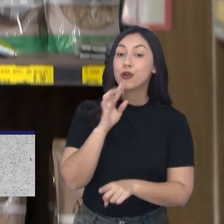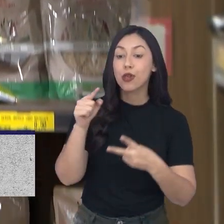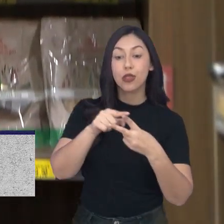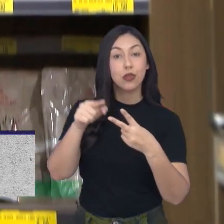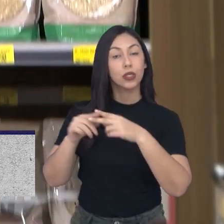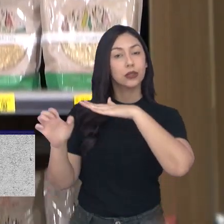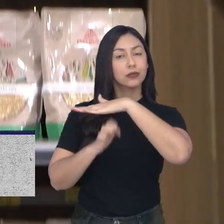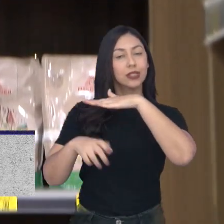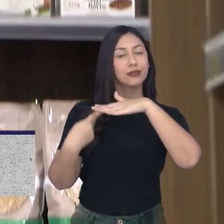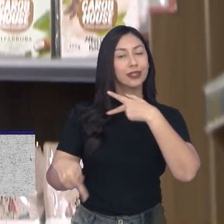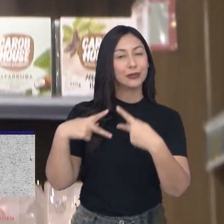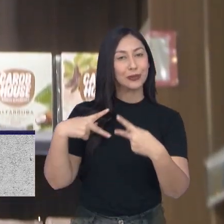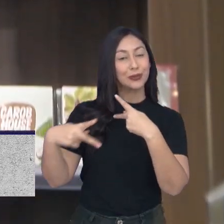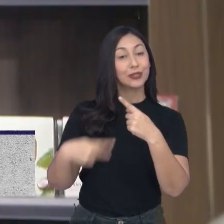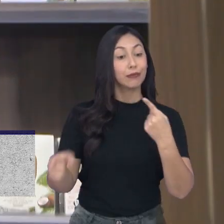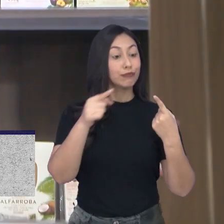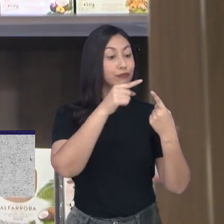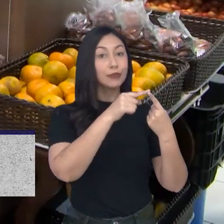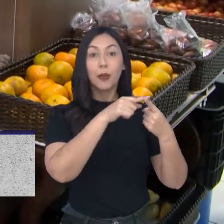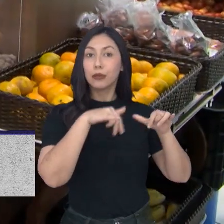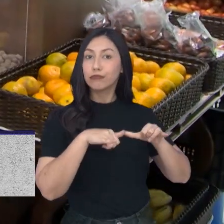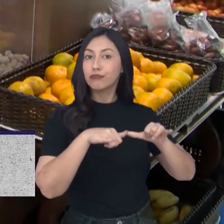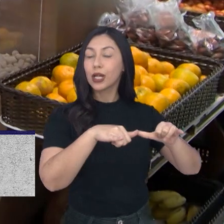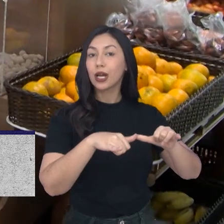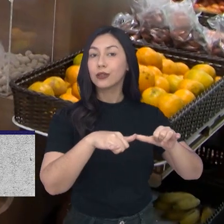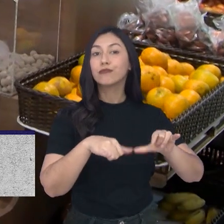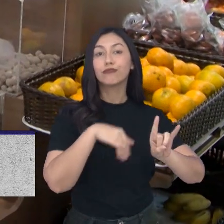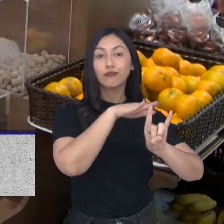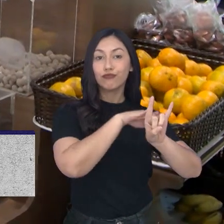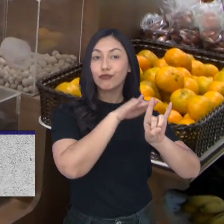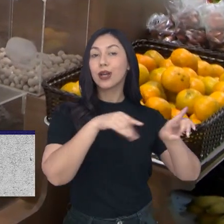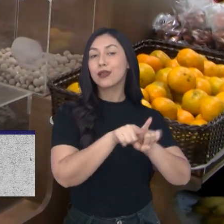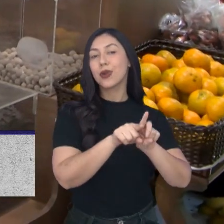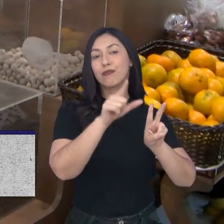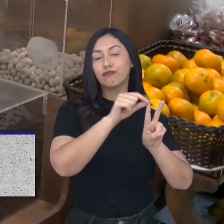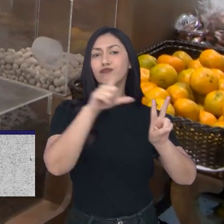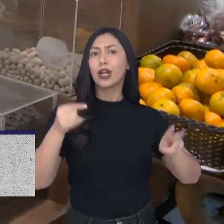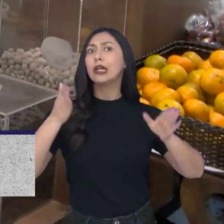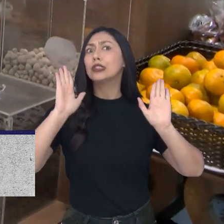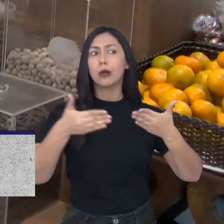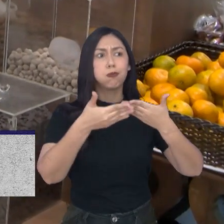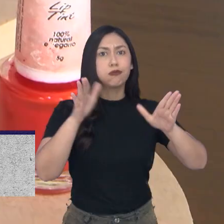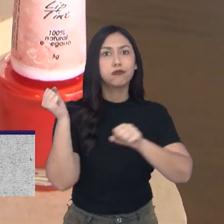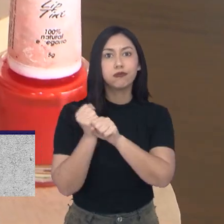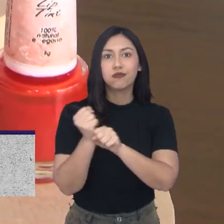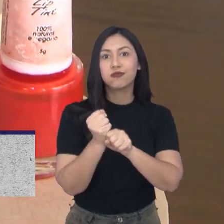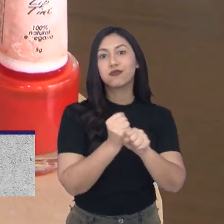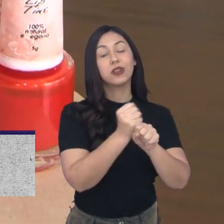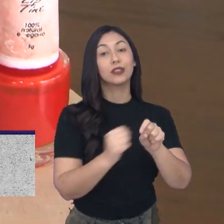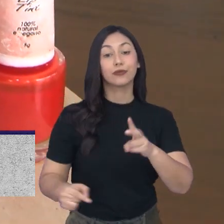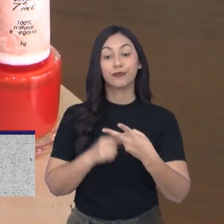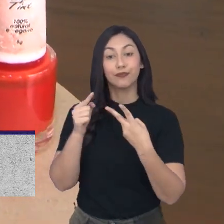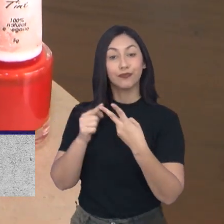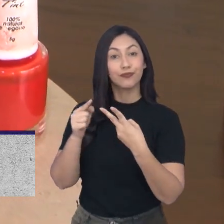aqui de São José dos Campos. O primeiro é um mercado vegetariano e vegano que está consolidado há anos na cidade, e o